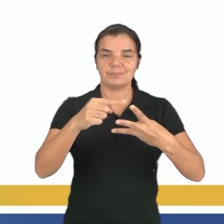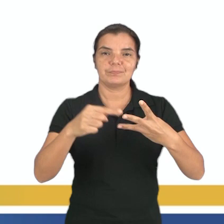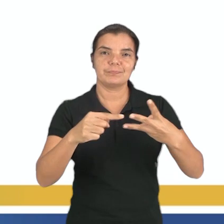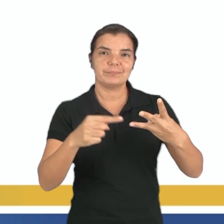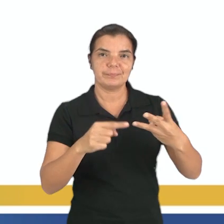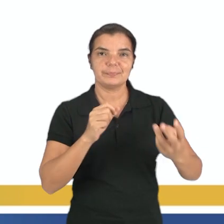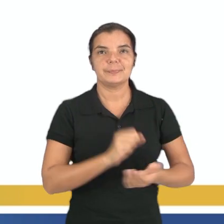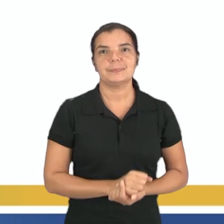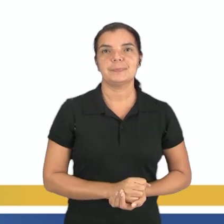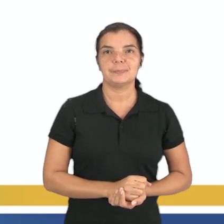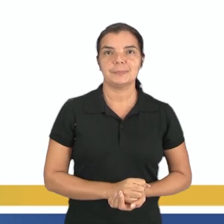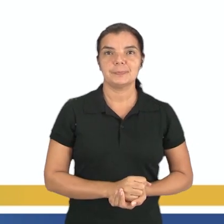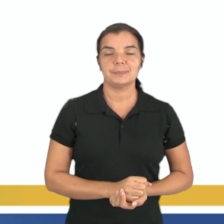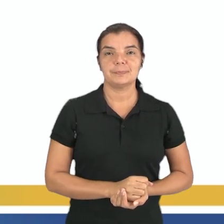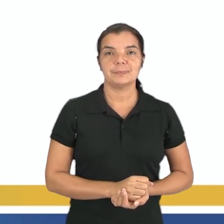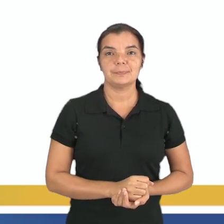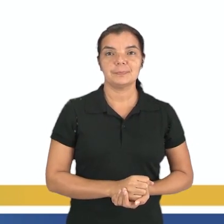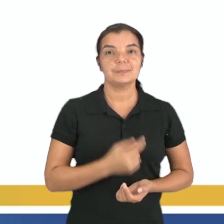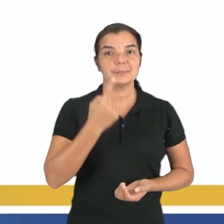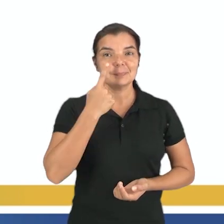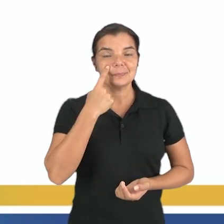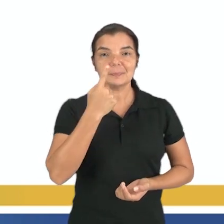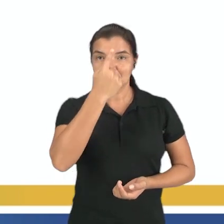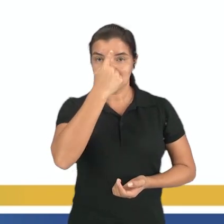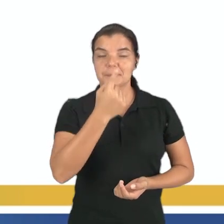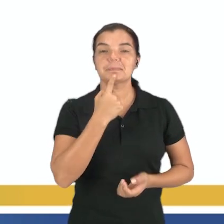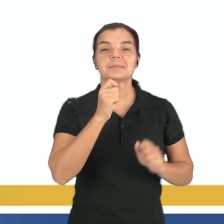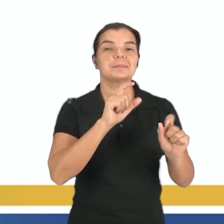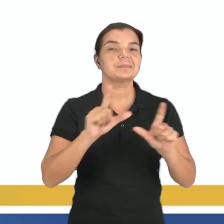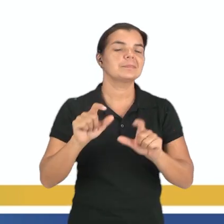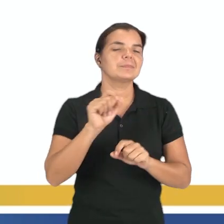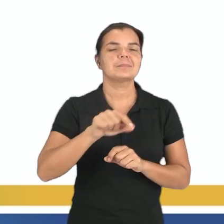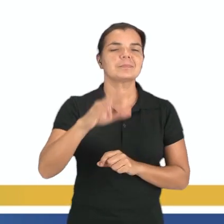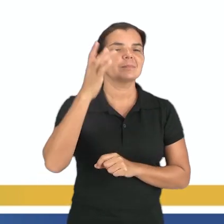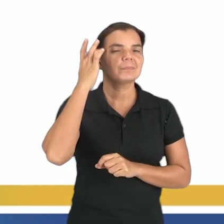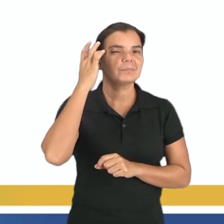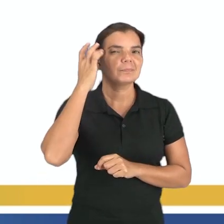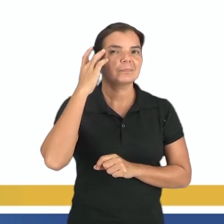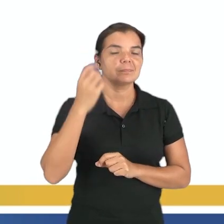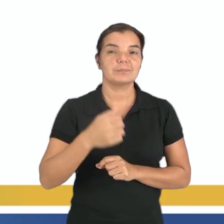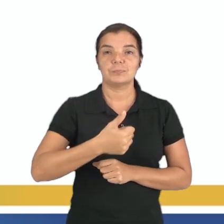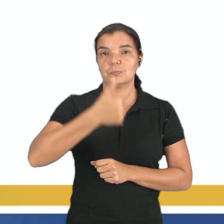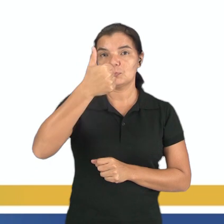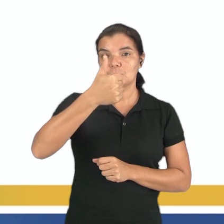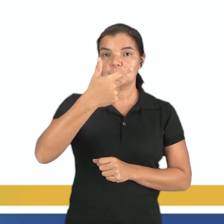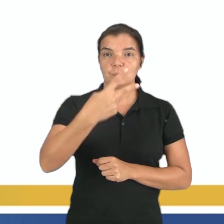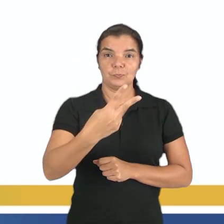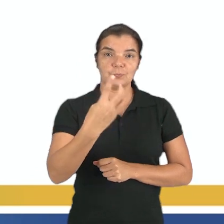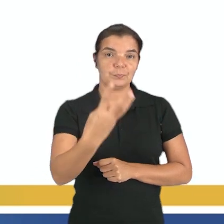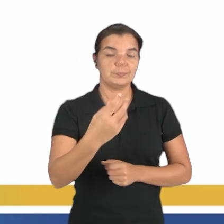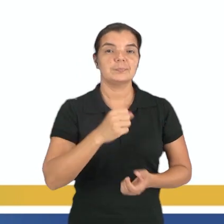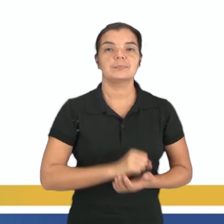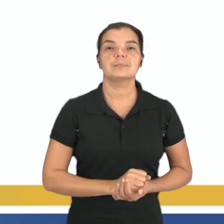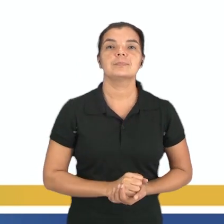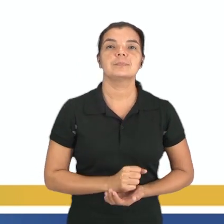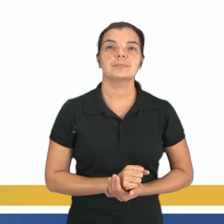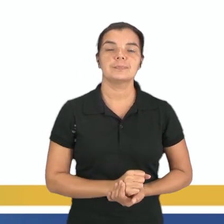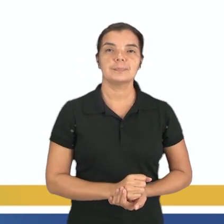números aí, conforme a localização da imagem. E aí, o que vocês acham que representa o número 1, o 2 e o 3?